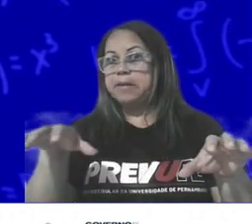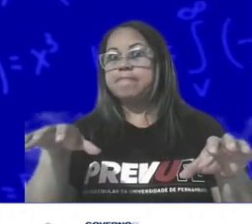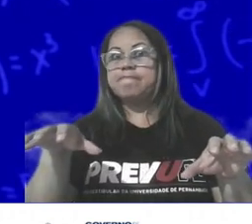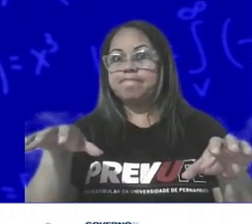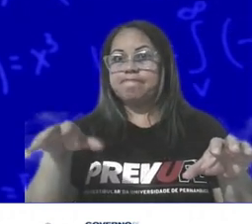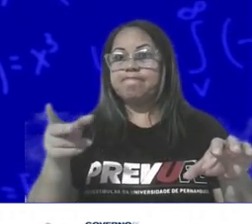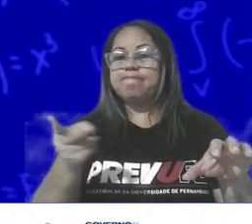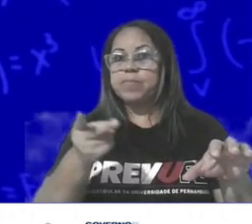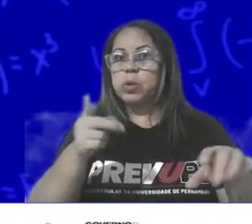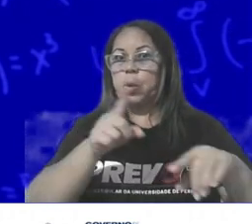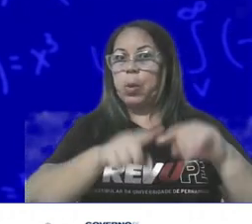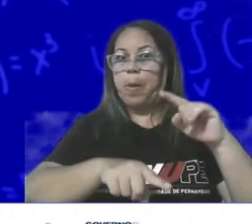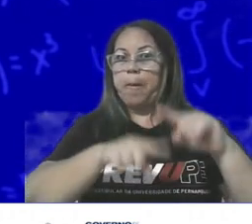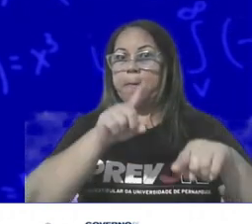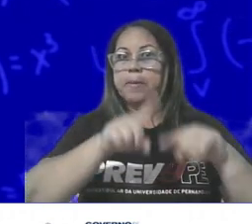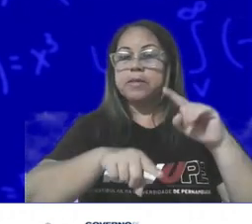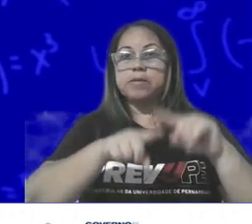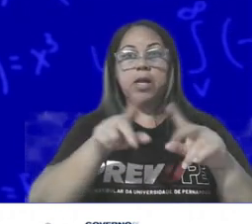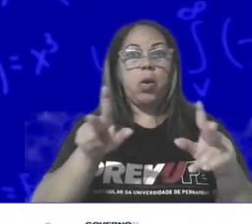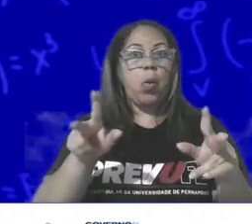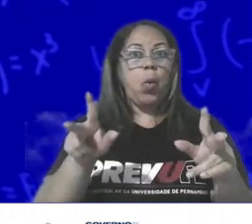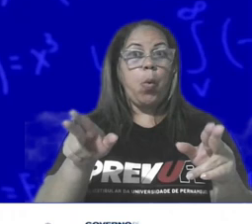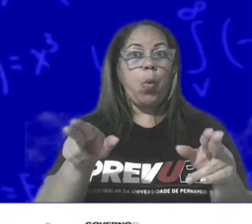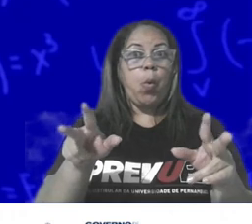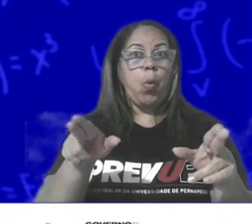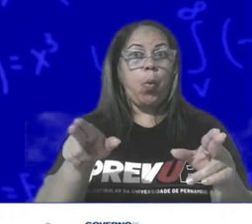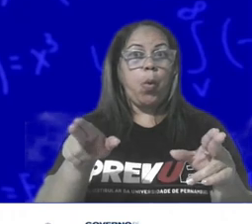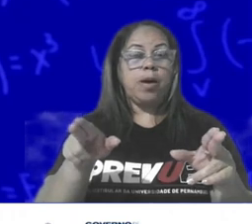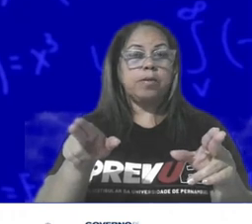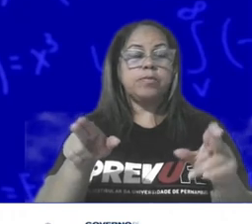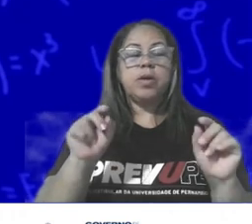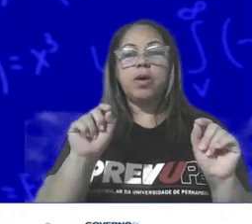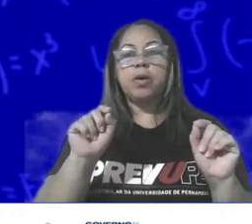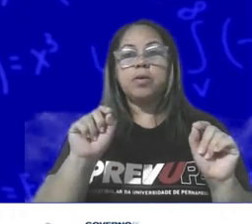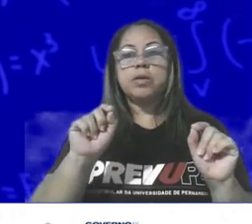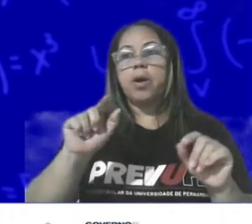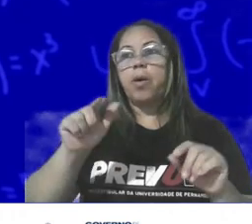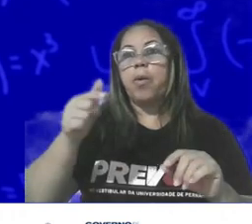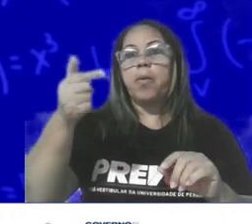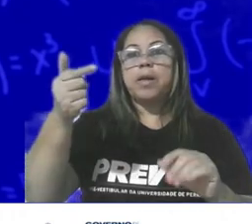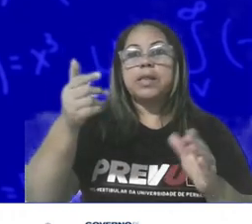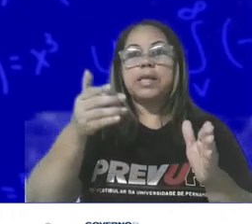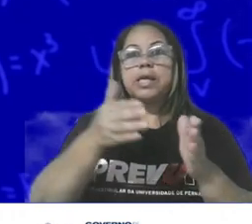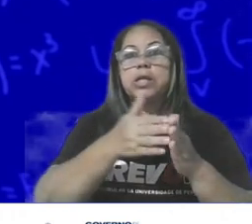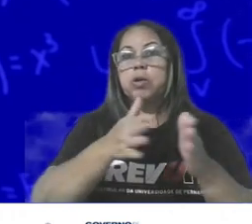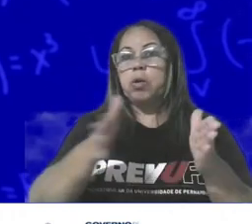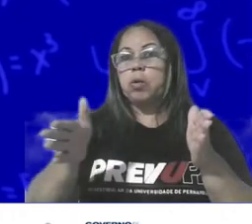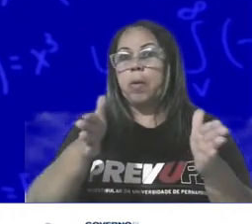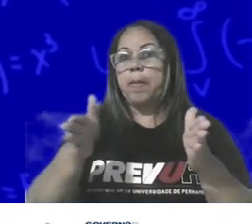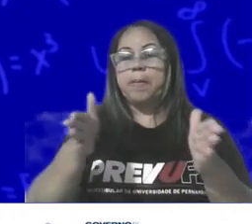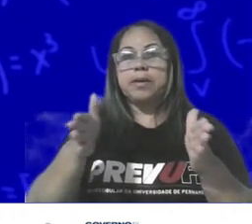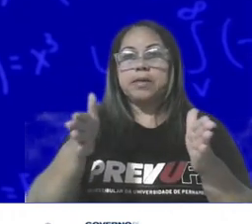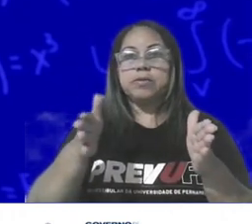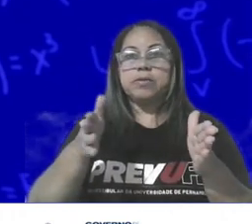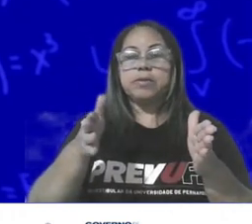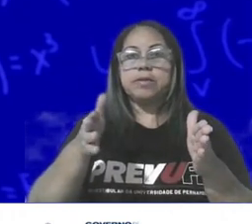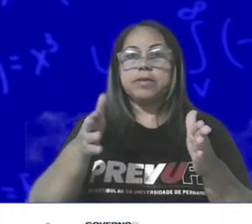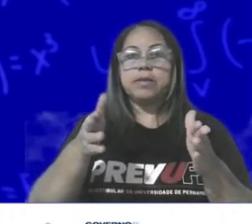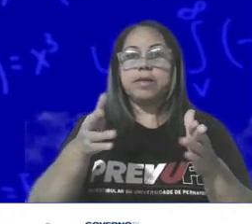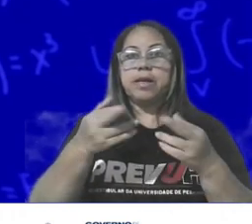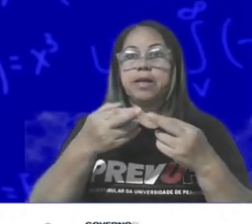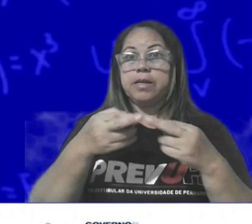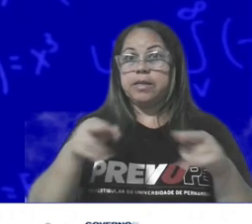corpos vai ser proporcional ao quadrado do período da revolução